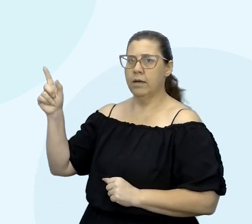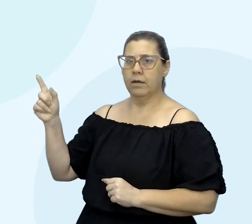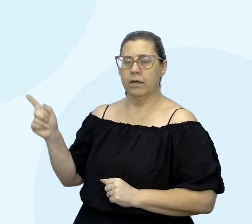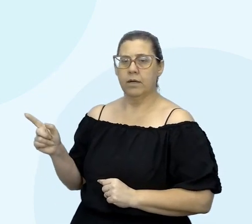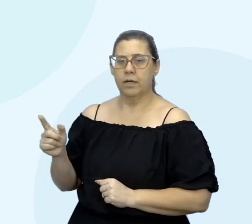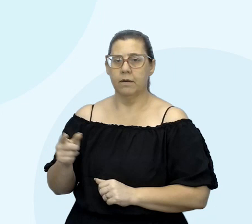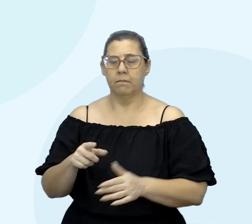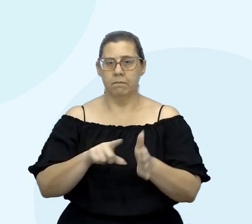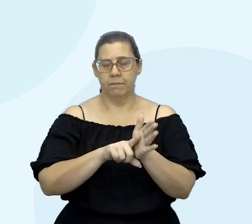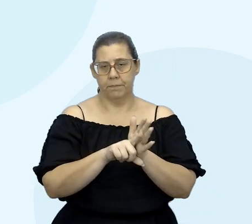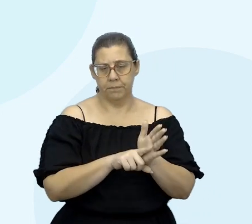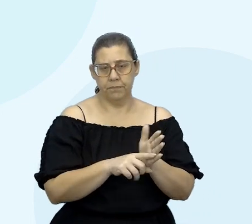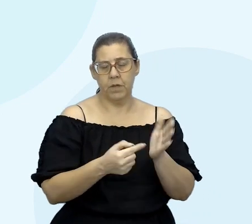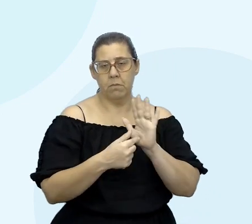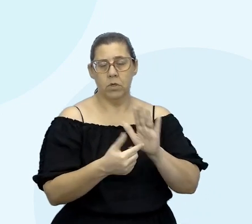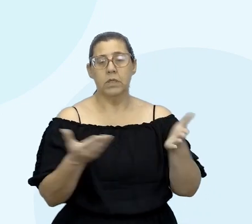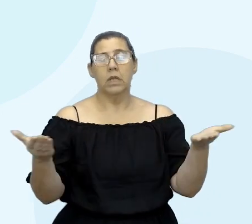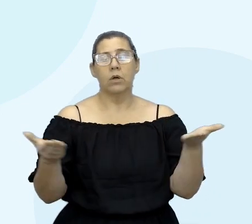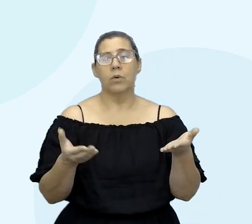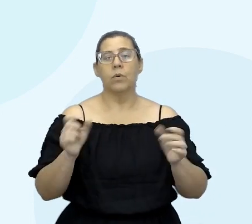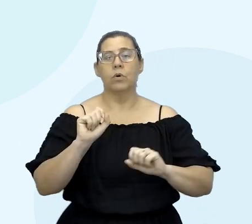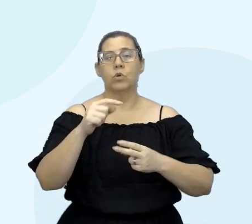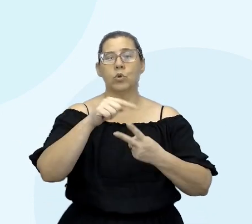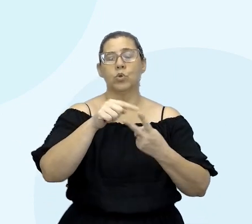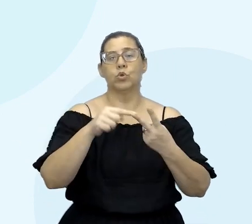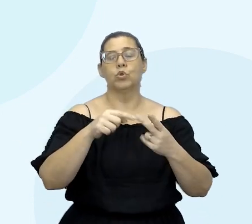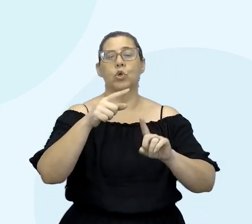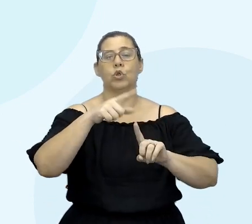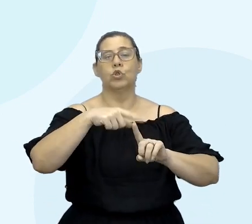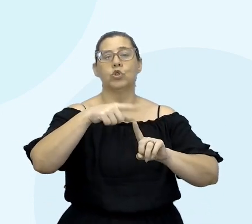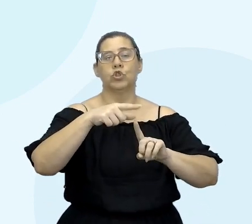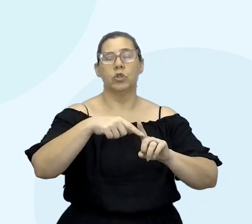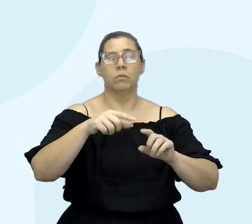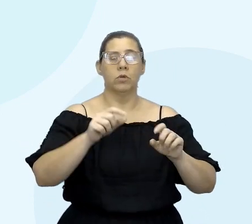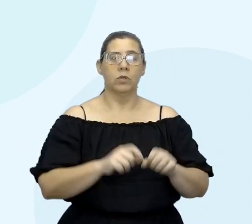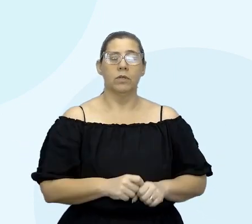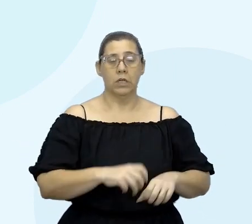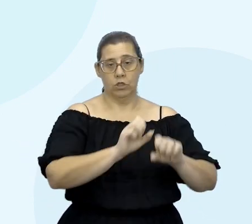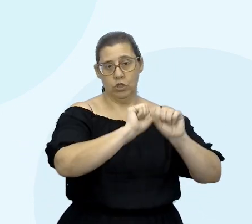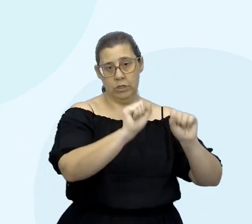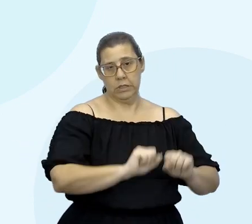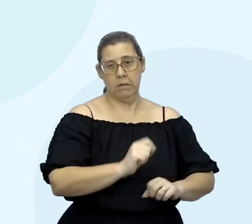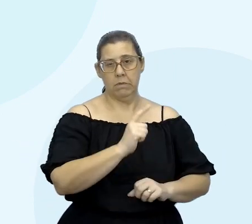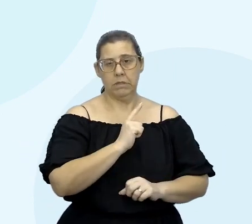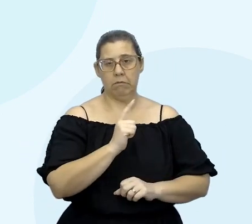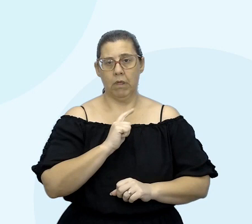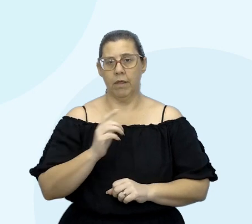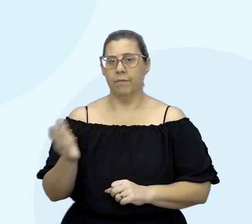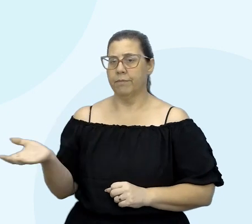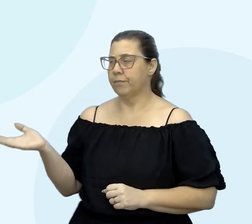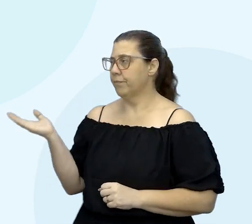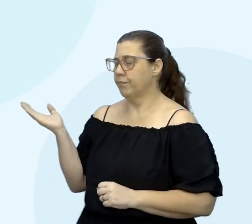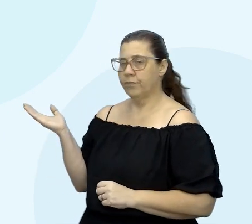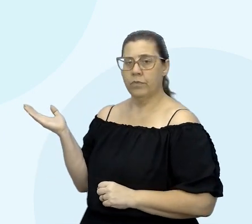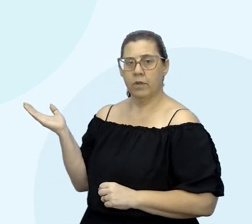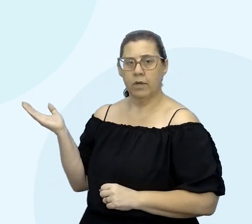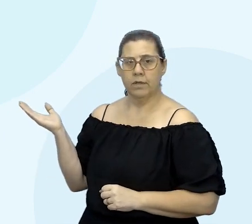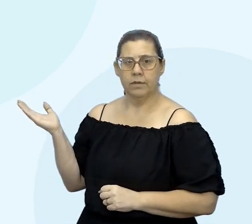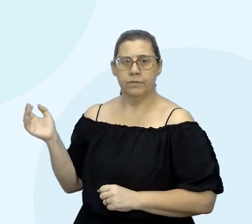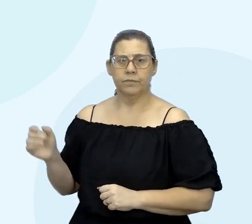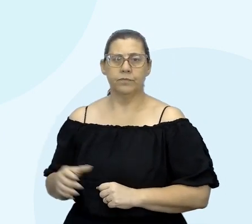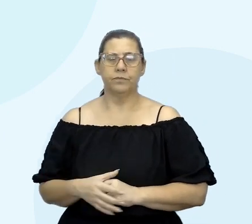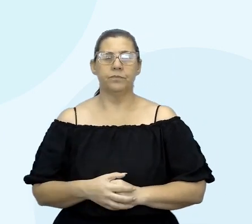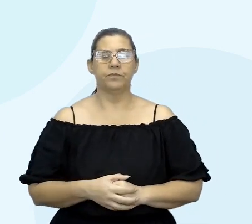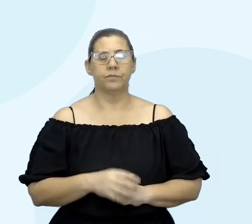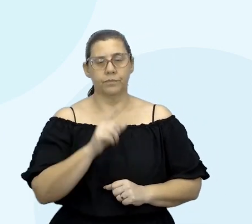agora quais são os dois tipos aí de sistemas que existem, tá? Então, os dois tipos